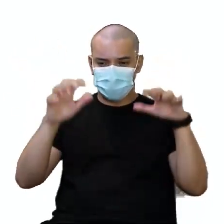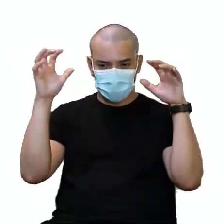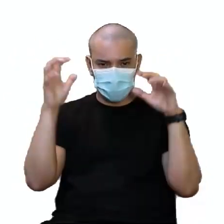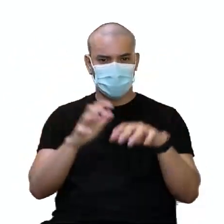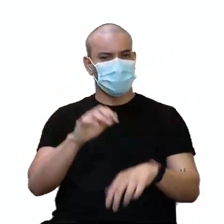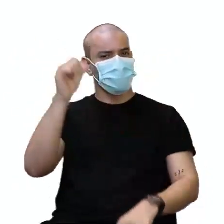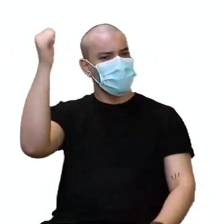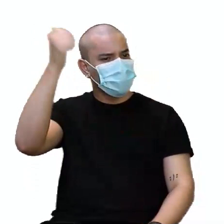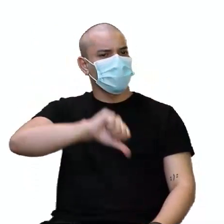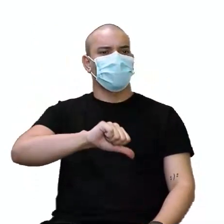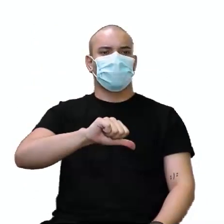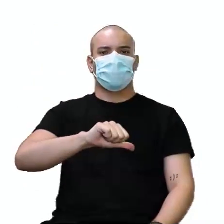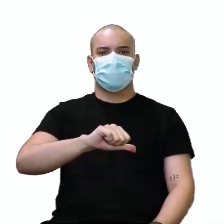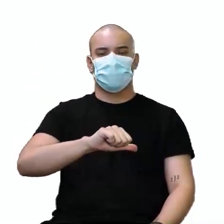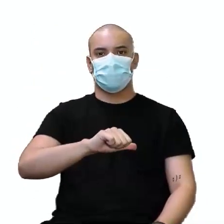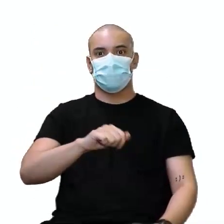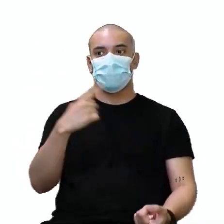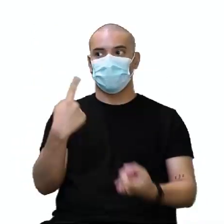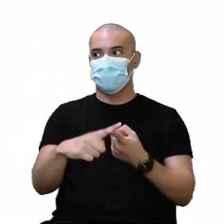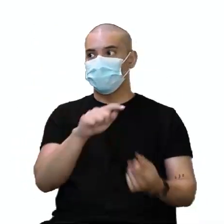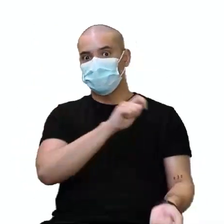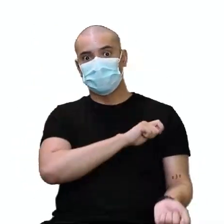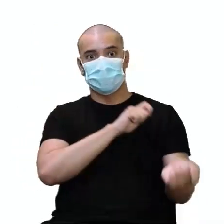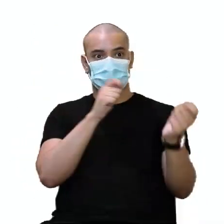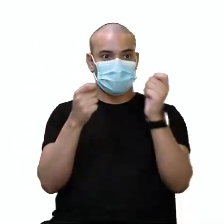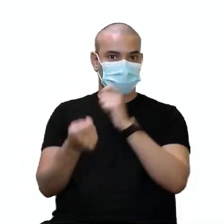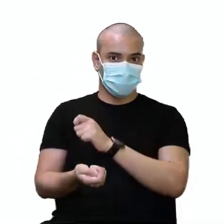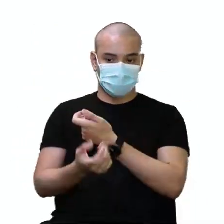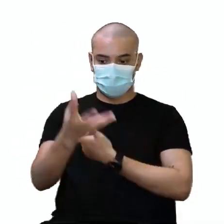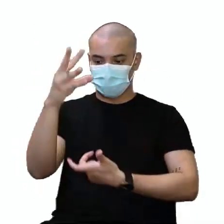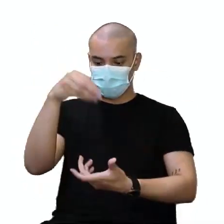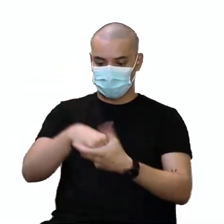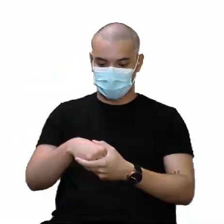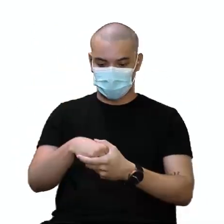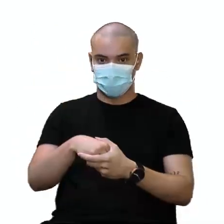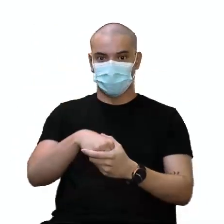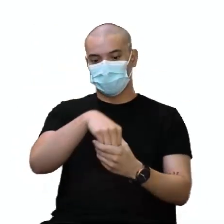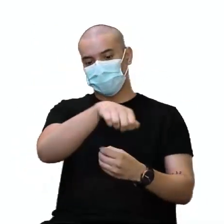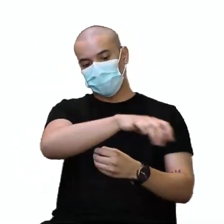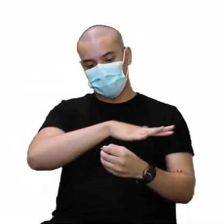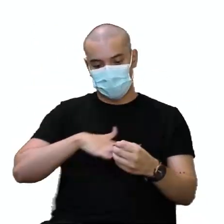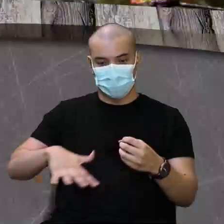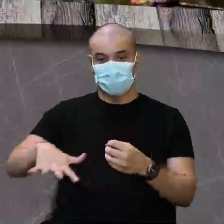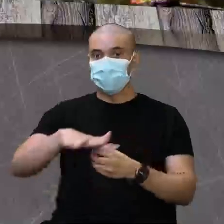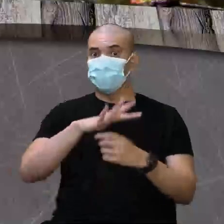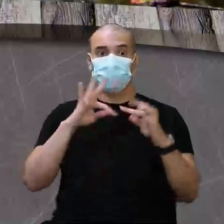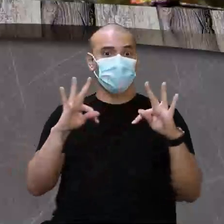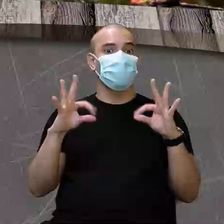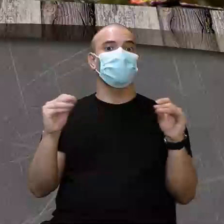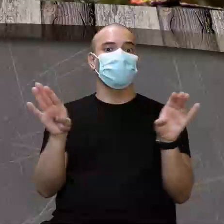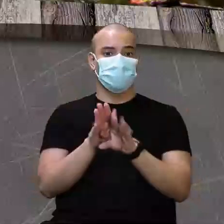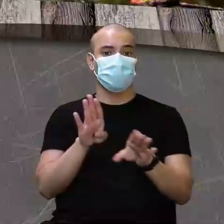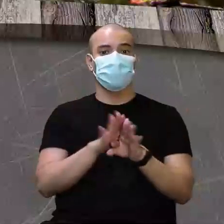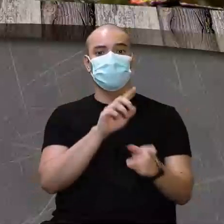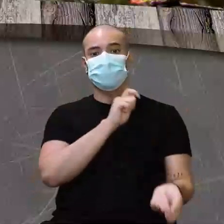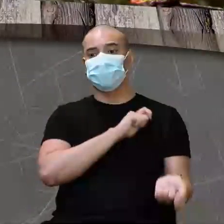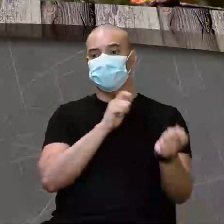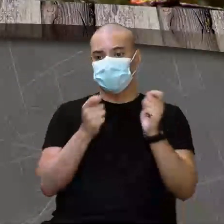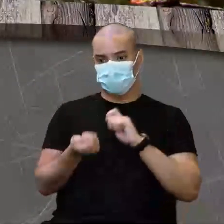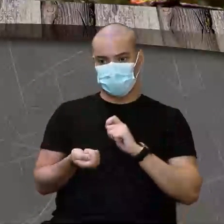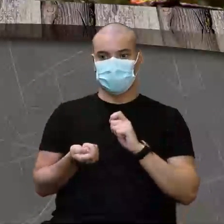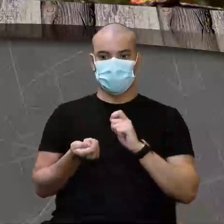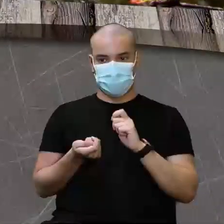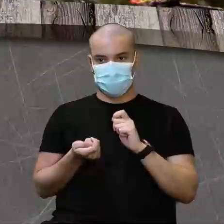temporais mesmo, tá? Tanto modificando a parte externa quanto a parte interna da Terra, que estava sofrendo transformações,